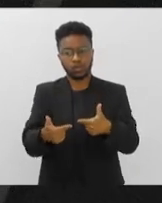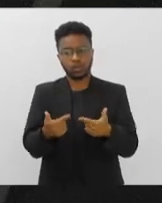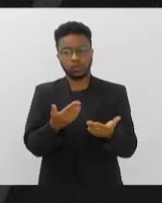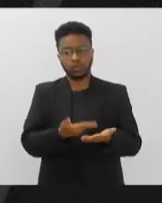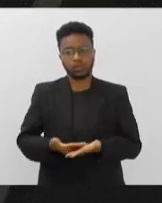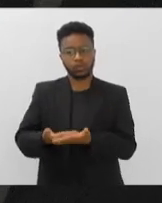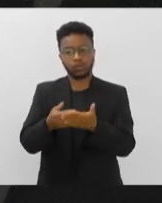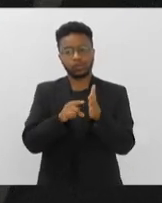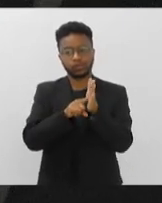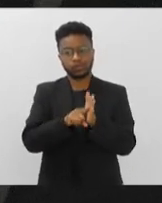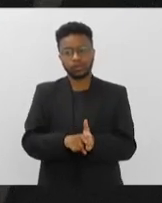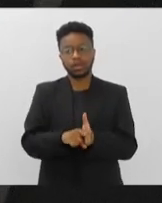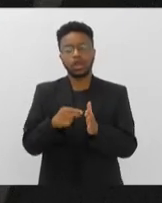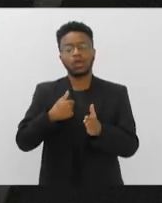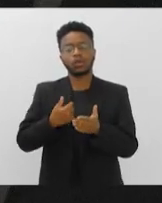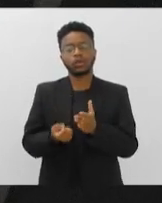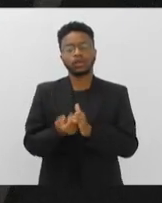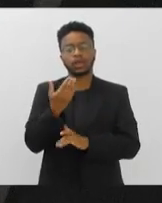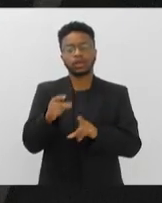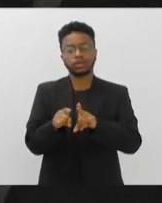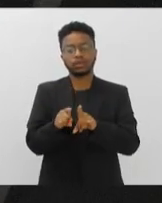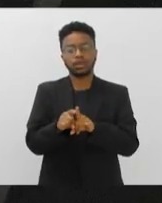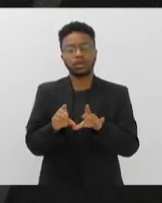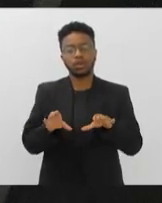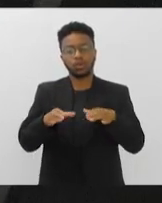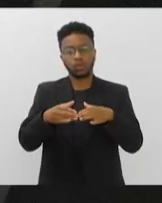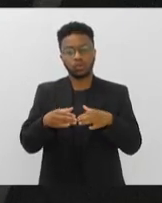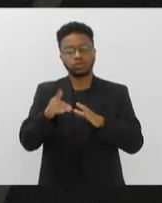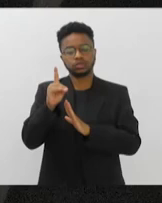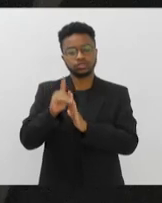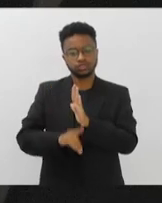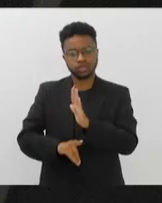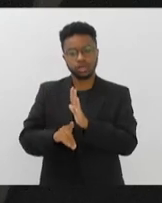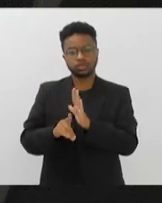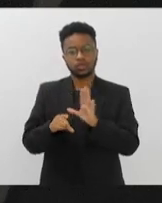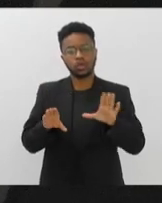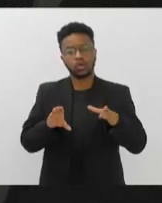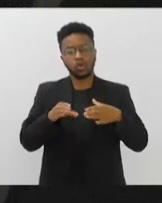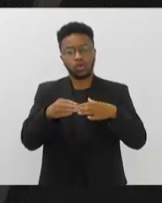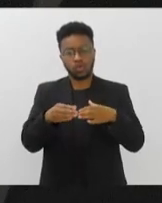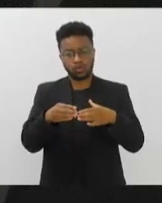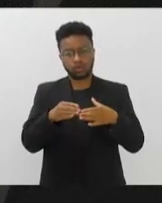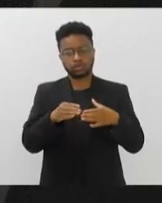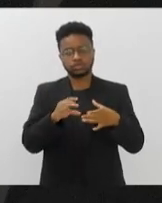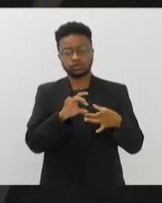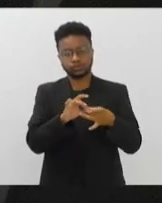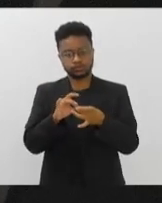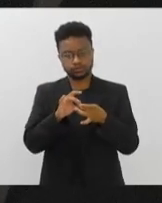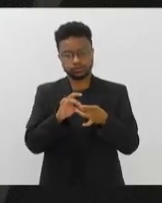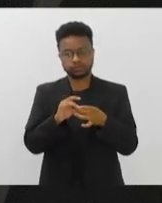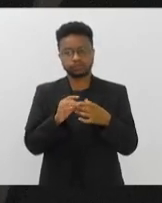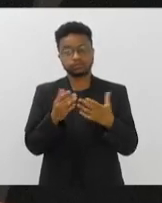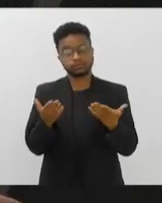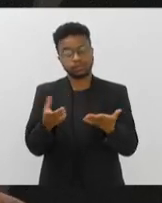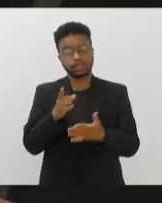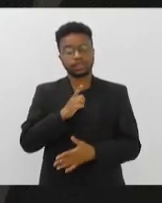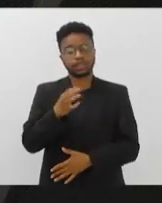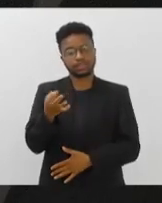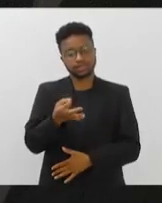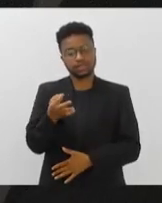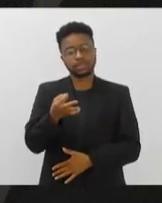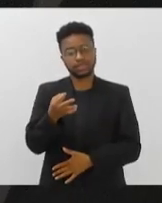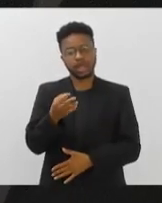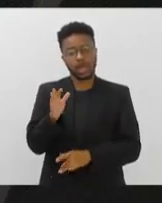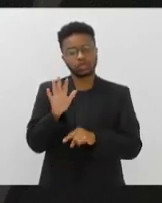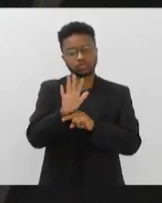eh eu criei também a frente parlamentar de direitos difusos e coletivos e com certeza engrosso